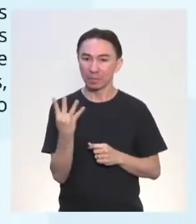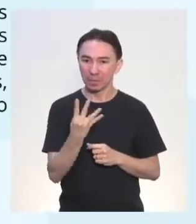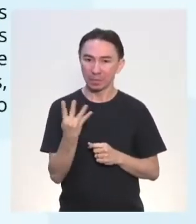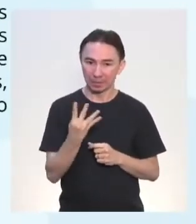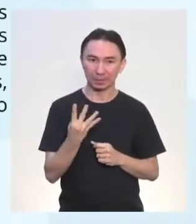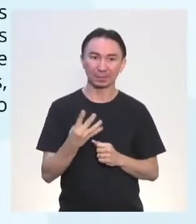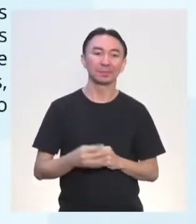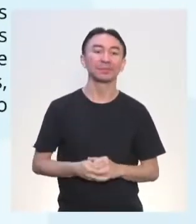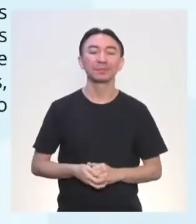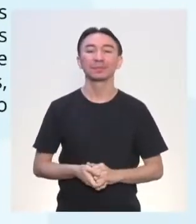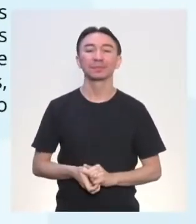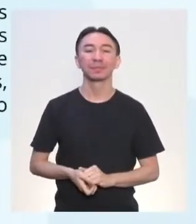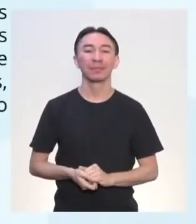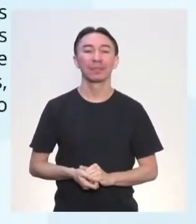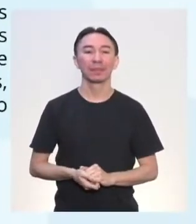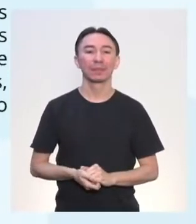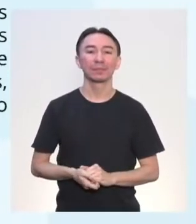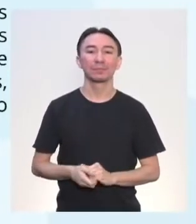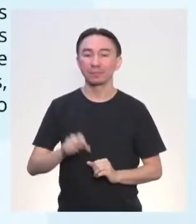EF69LP44,